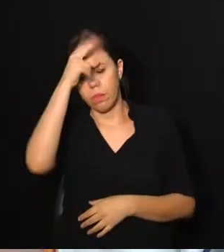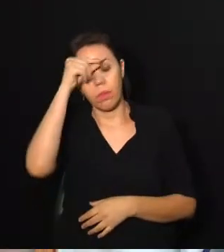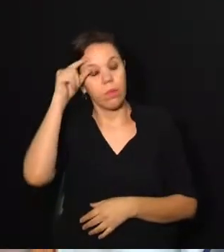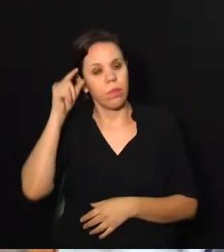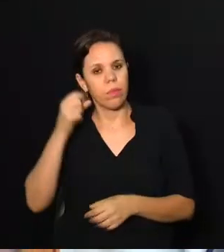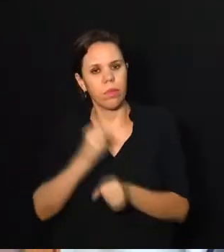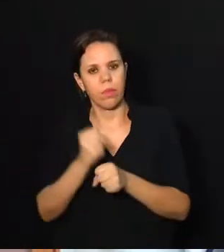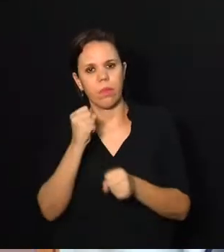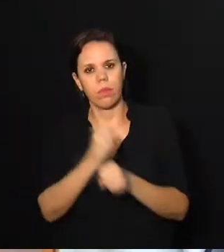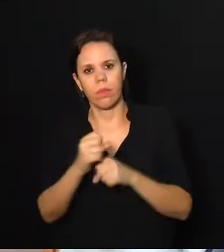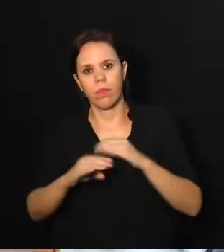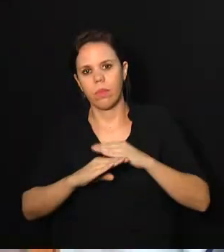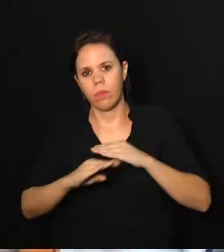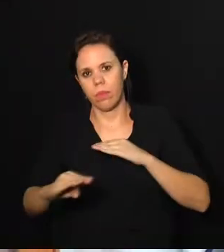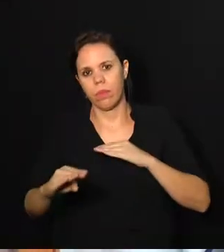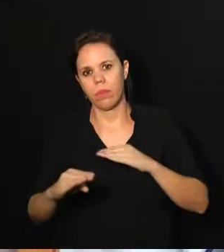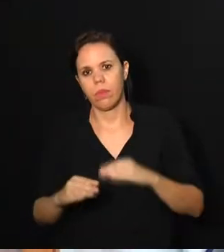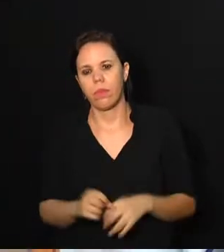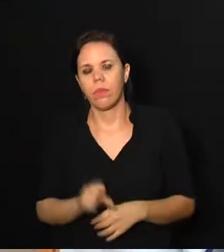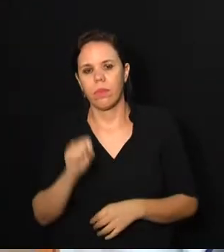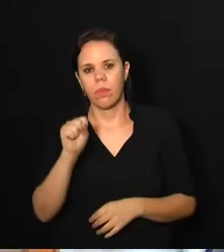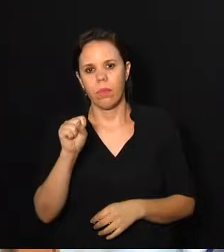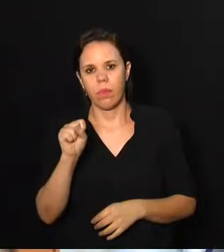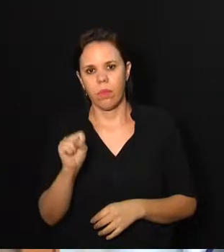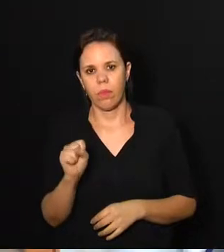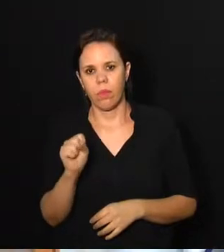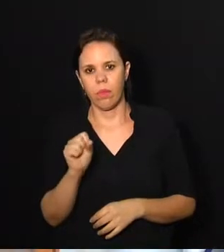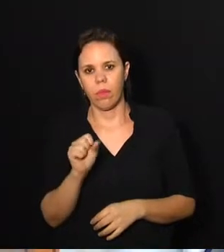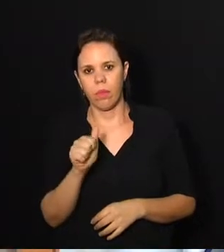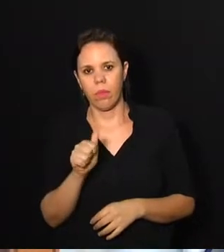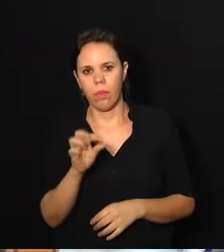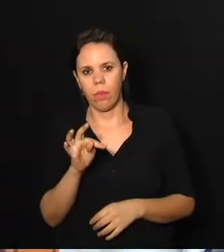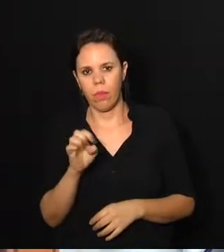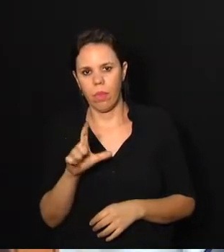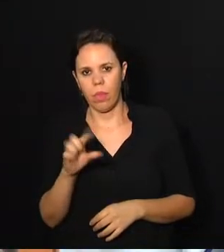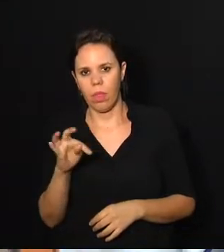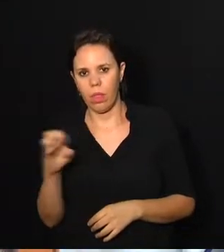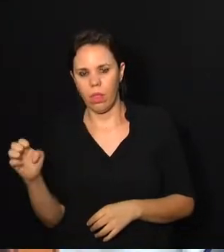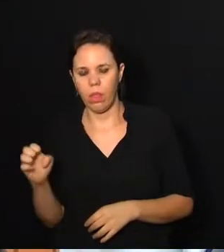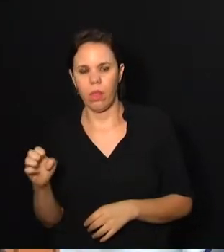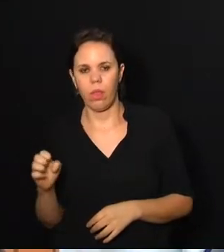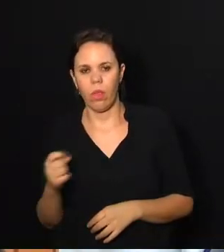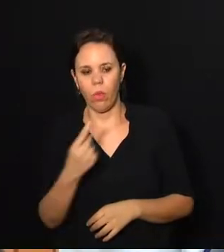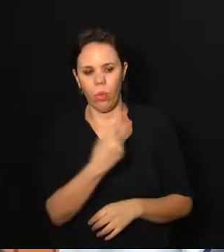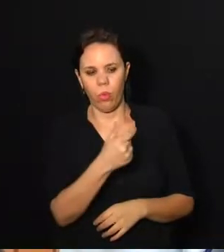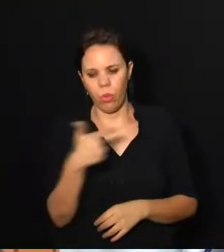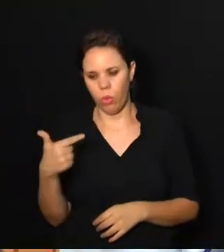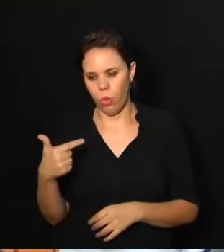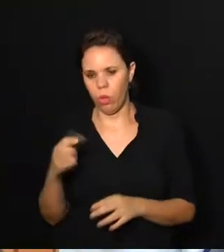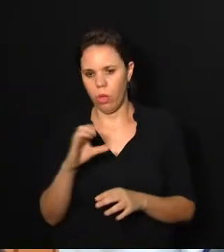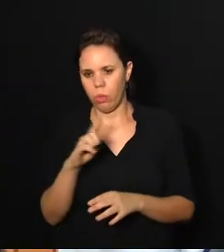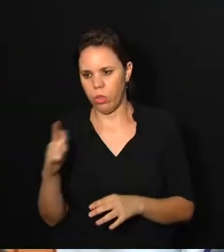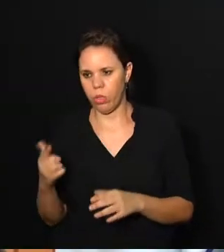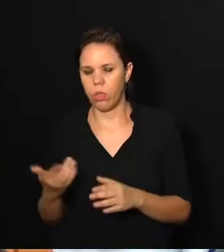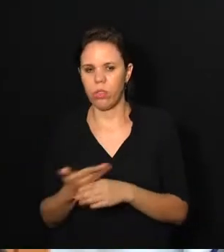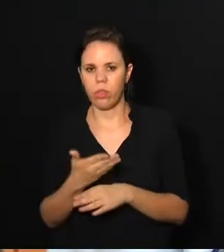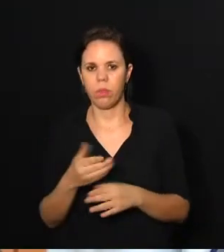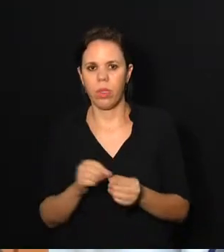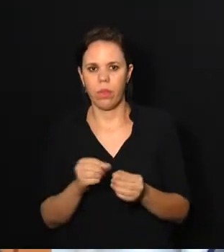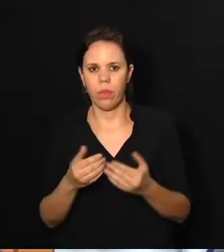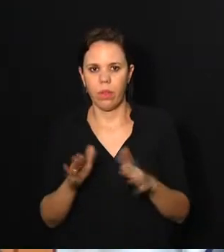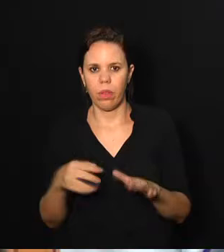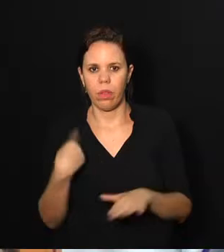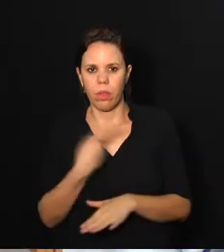asfaltou todo o satélite IS-1, satélite 2, o Princesa, também está indo para o Campo Grande. Então, assim, a